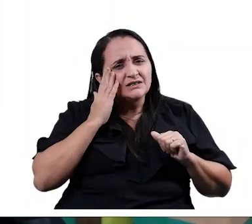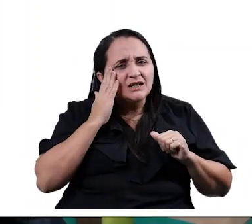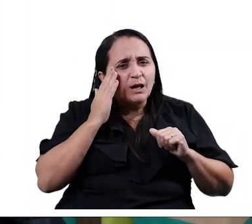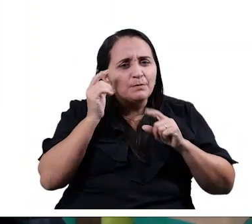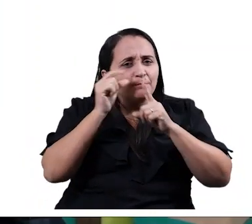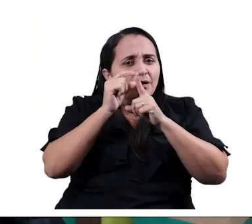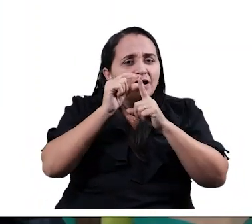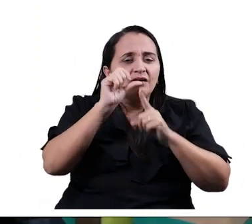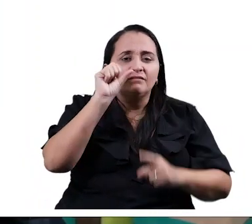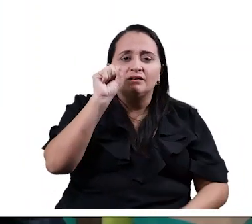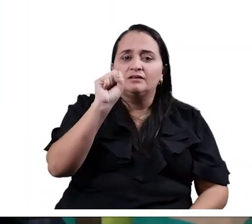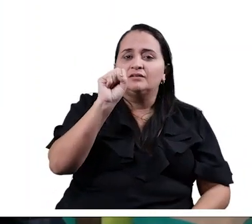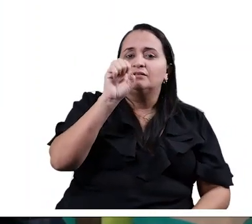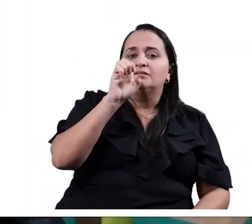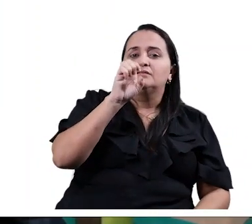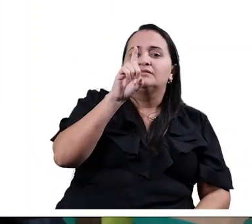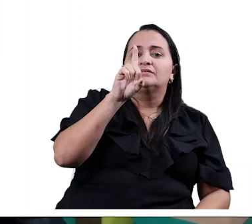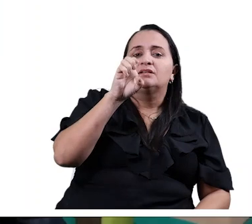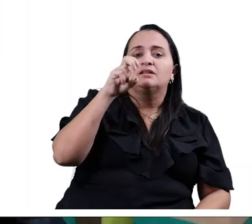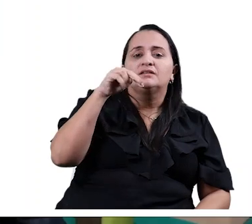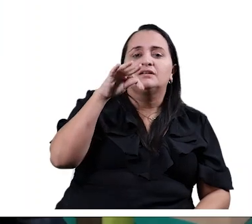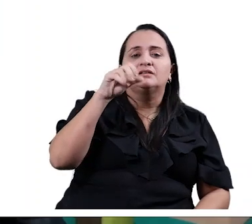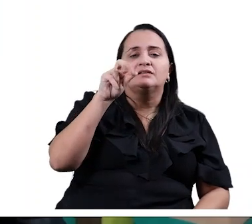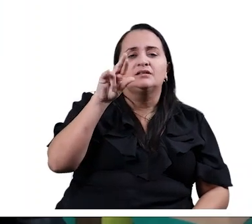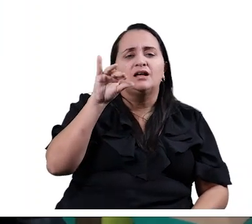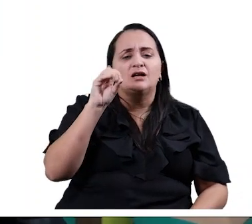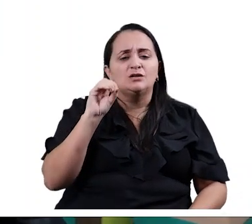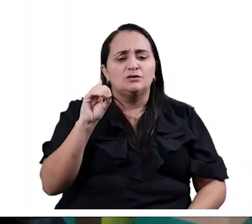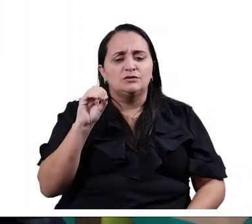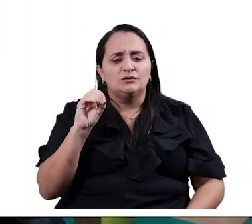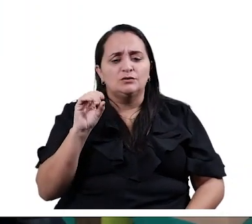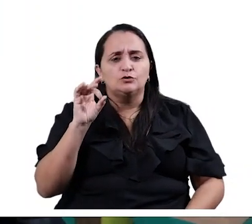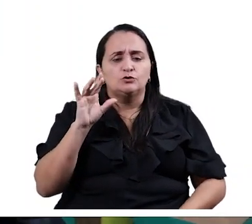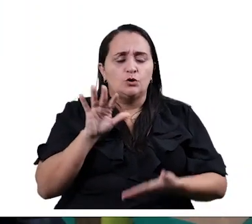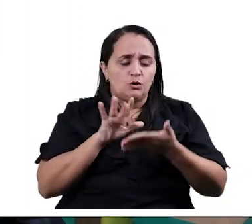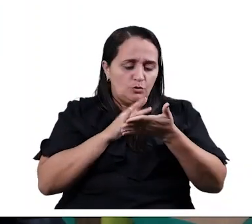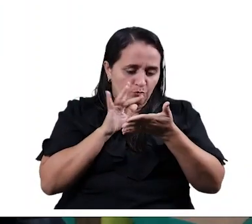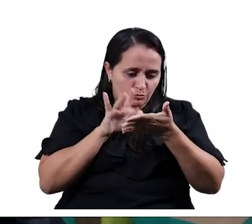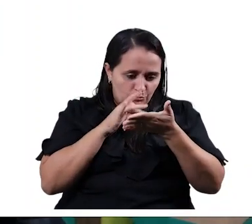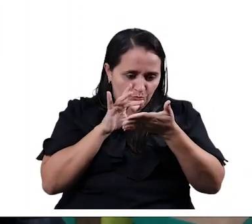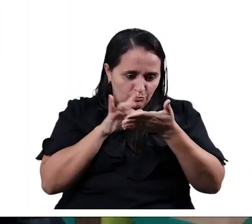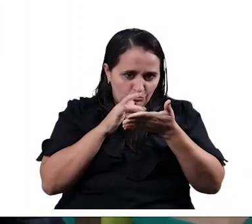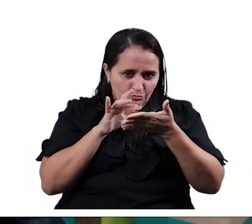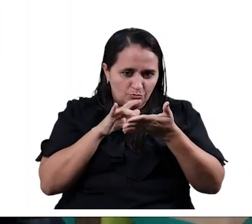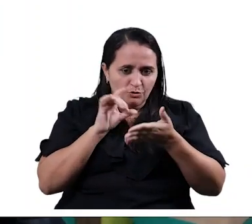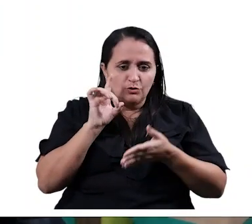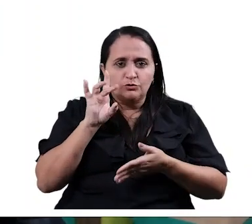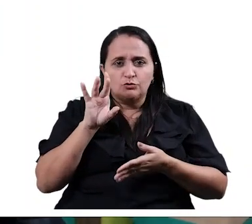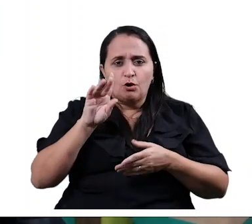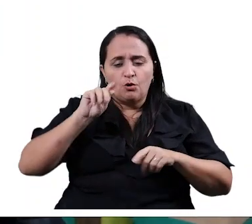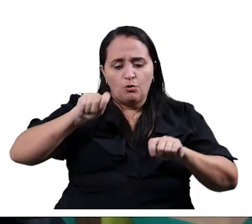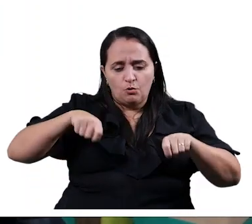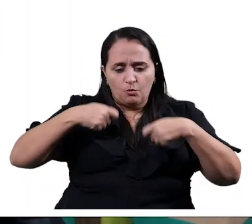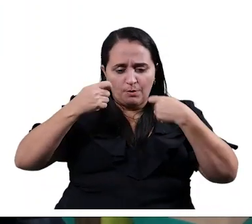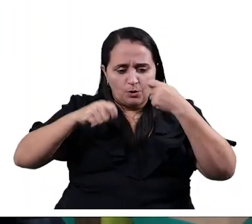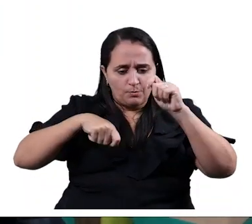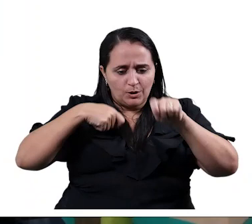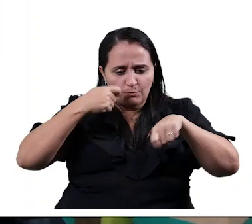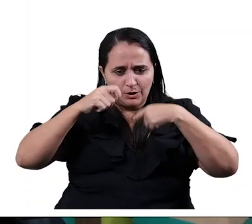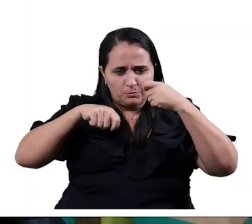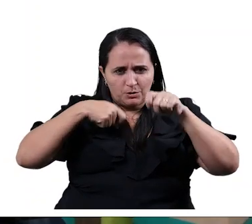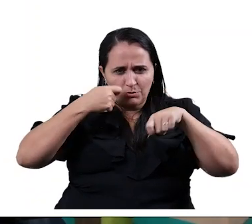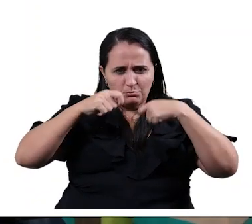sabe o que é sedentário, não? É aquele aluno que só fica, ó, malhando o dedo no celular, ou malhando o garfo, ó, só